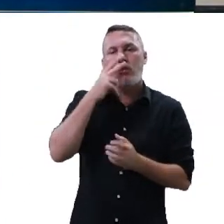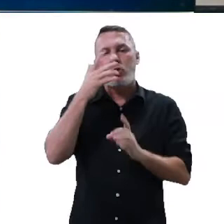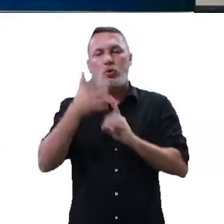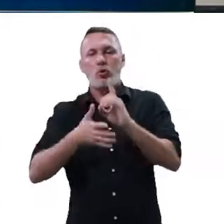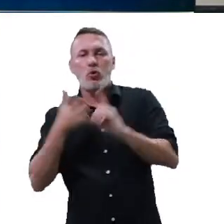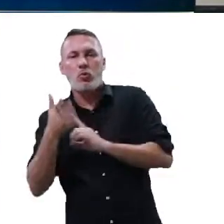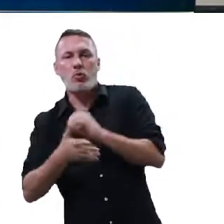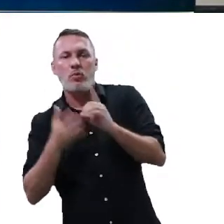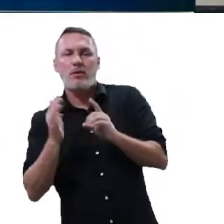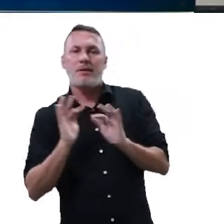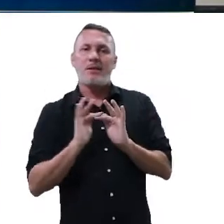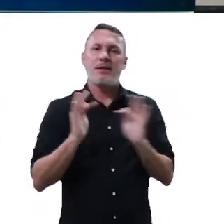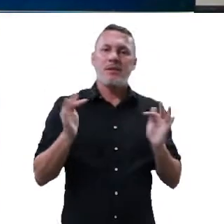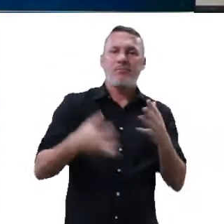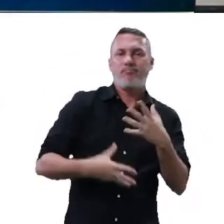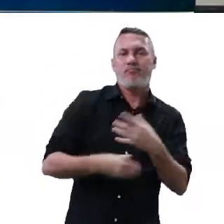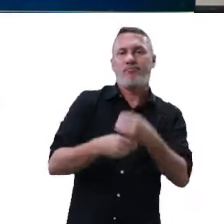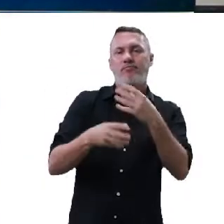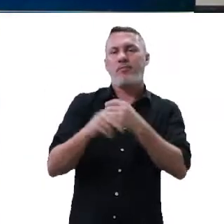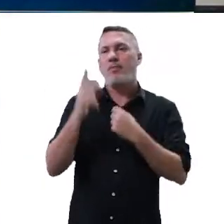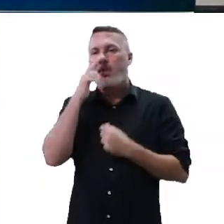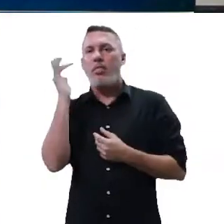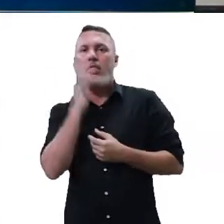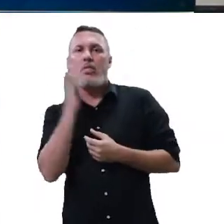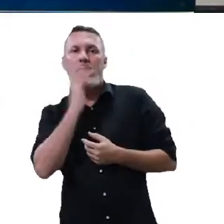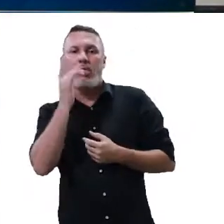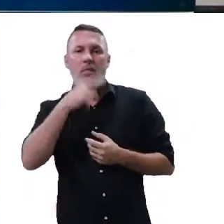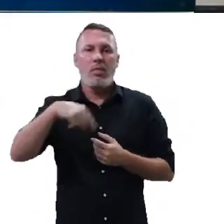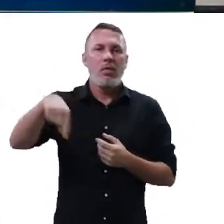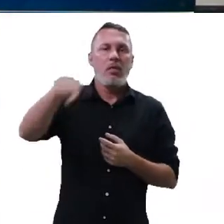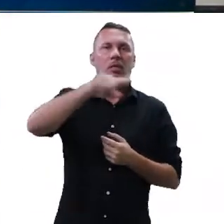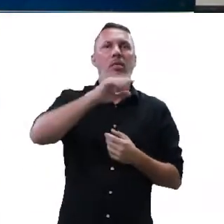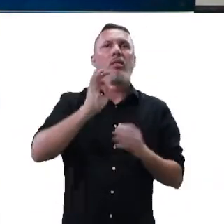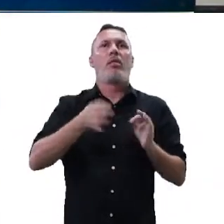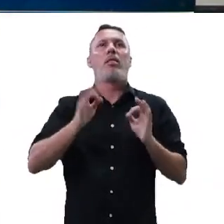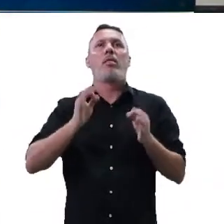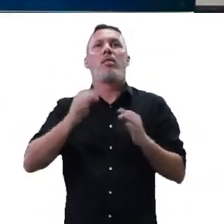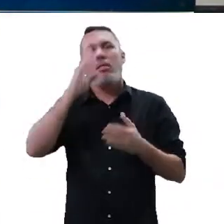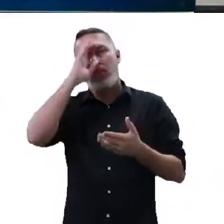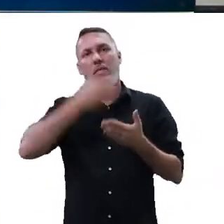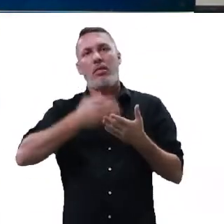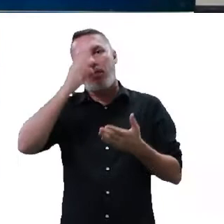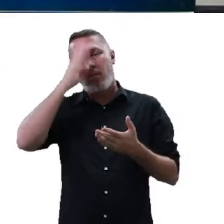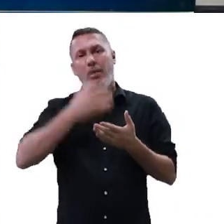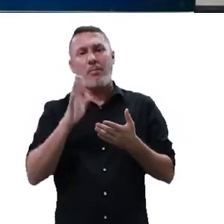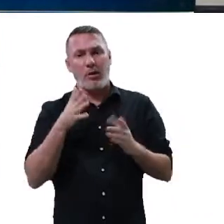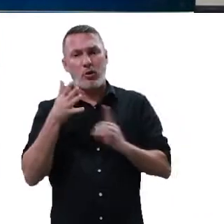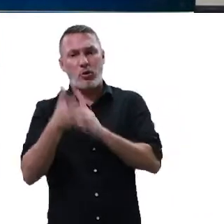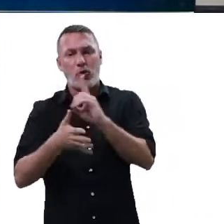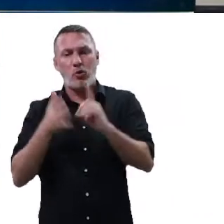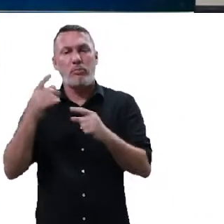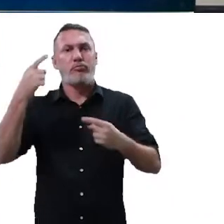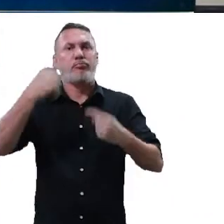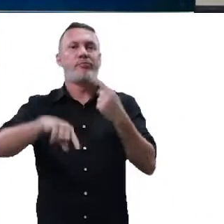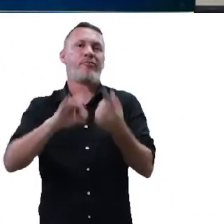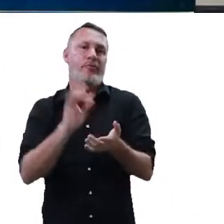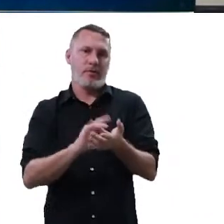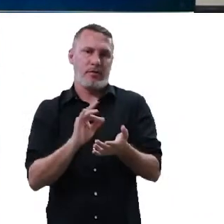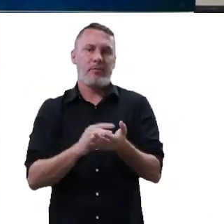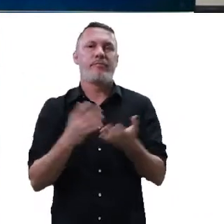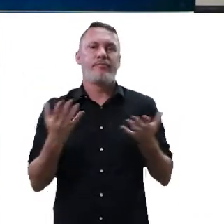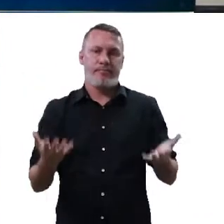né? Discursos muito bom, discurso muito legal, mas um discurso que não se aplica